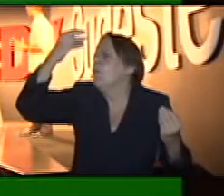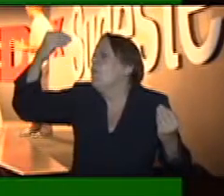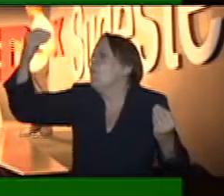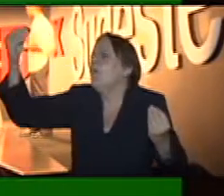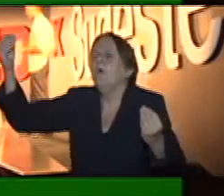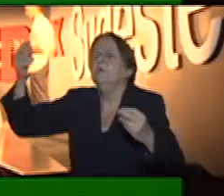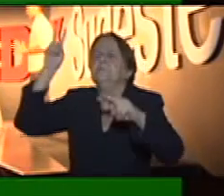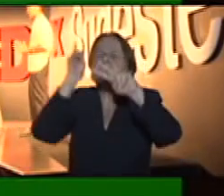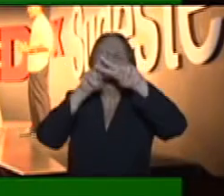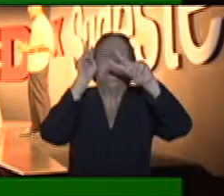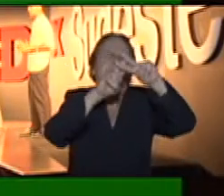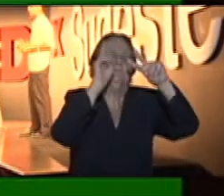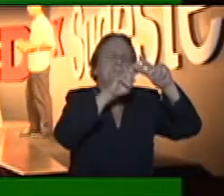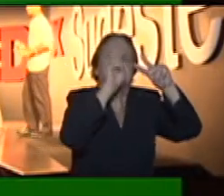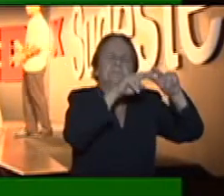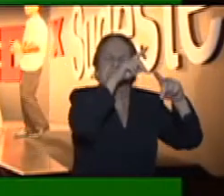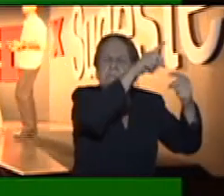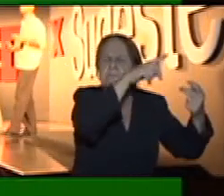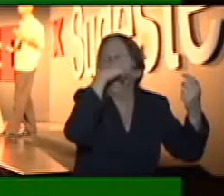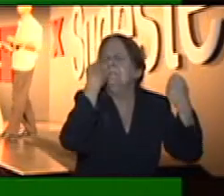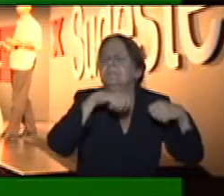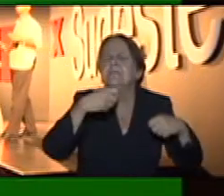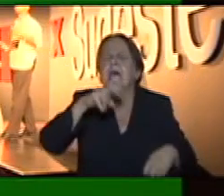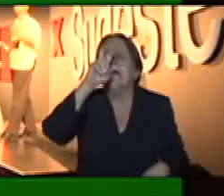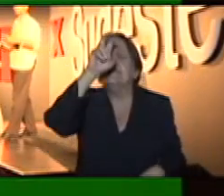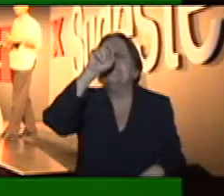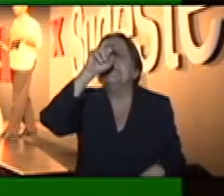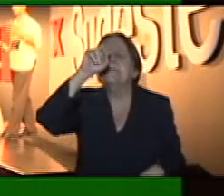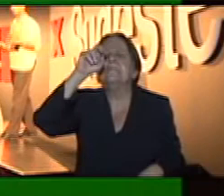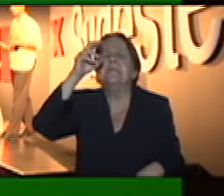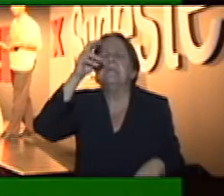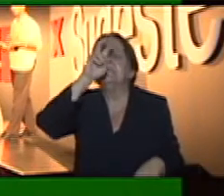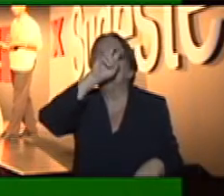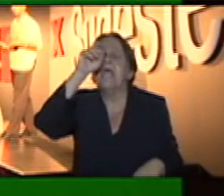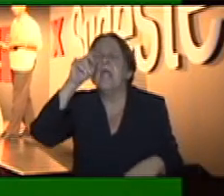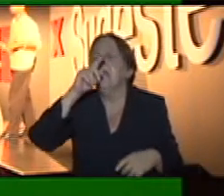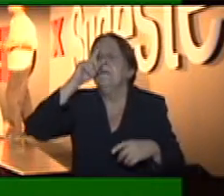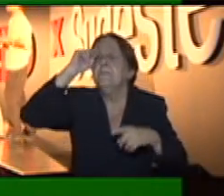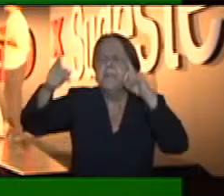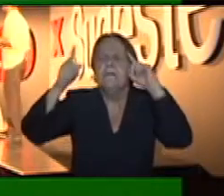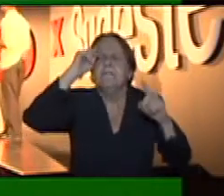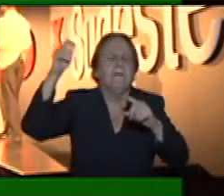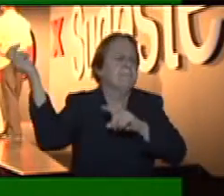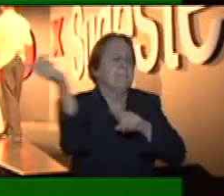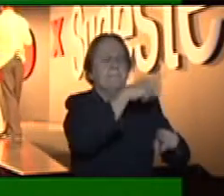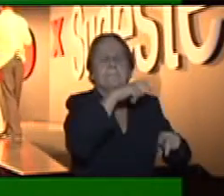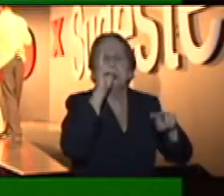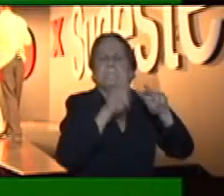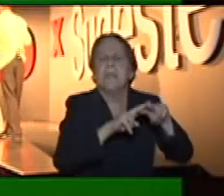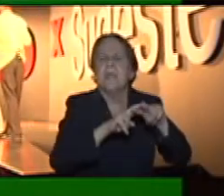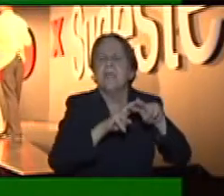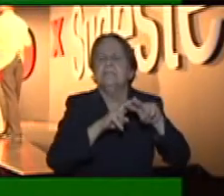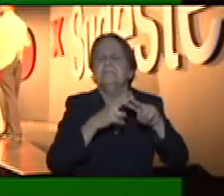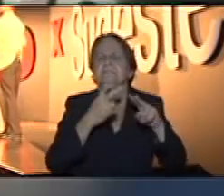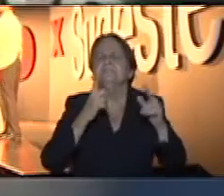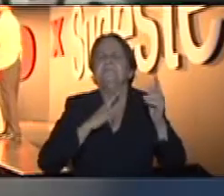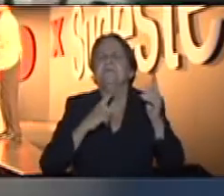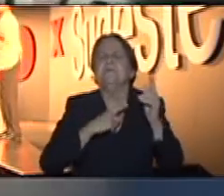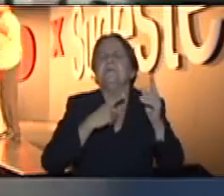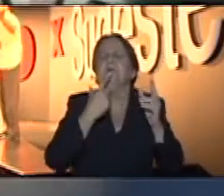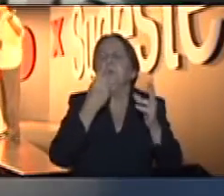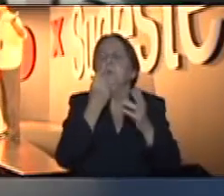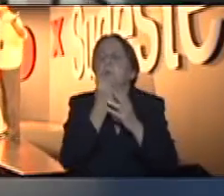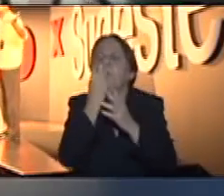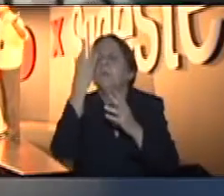privativa de liberdade são mais de 500 mandatos de prisão e são crimes que não são computados não são